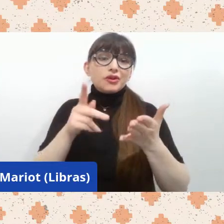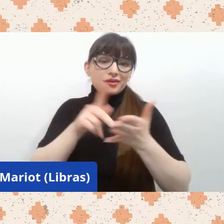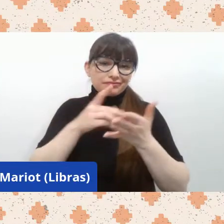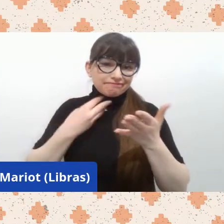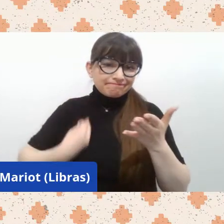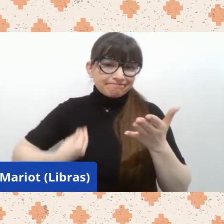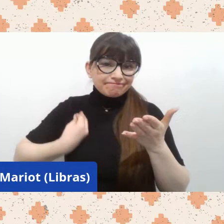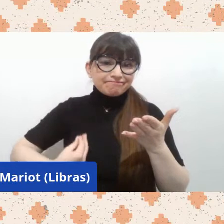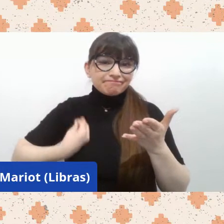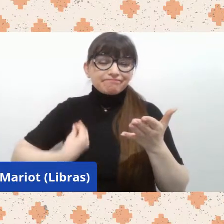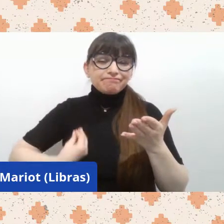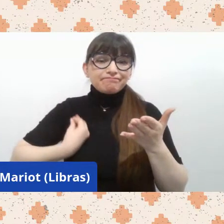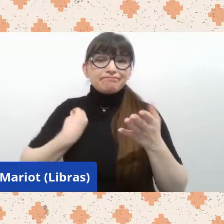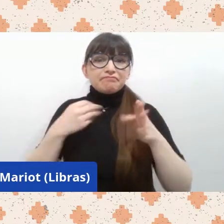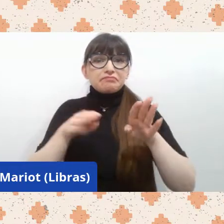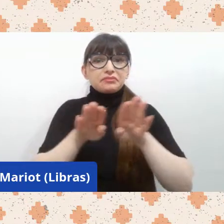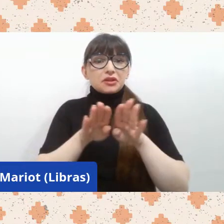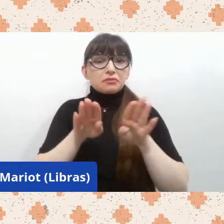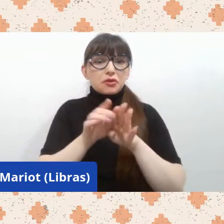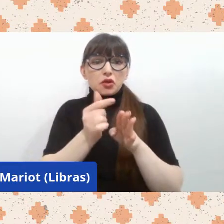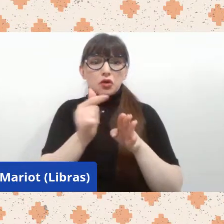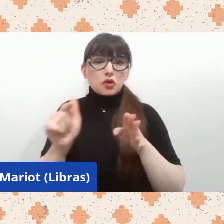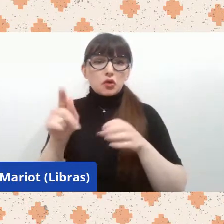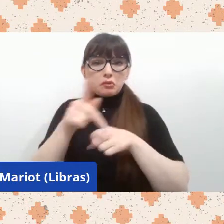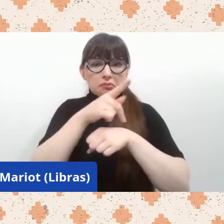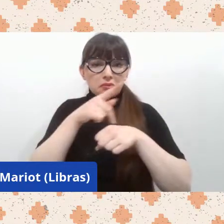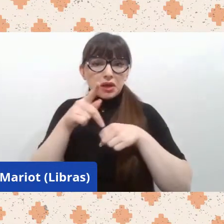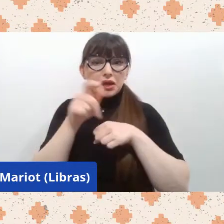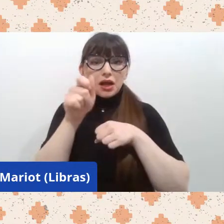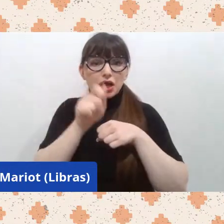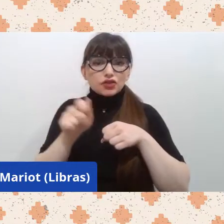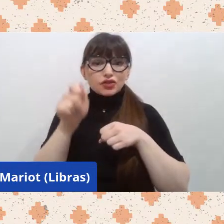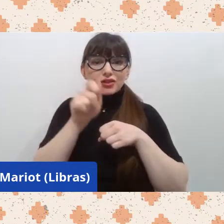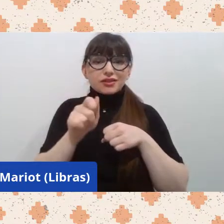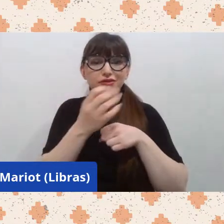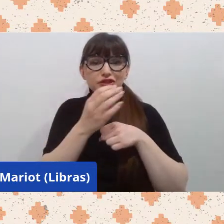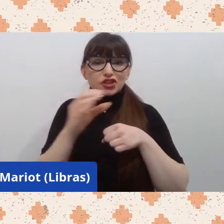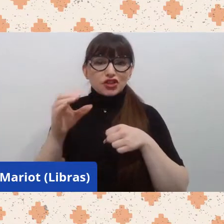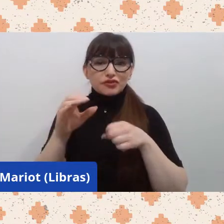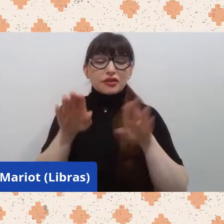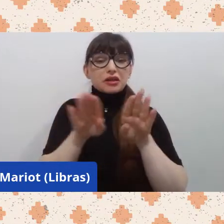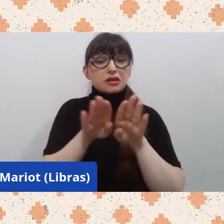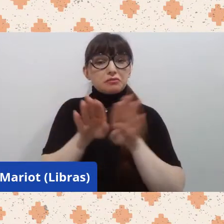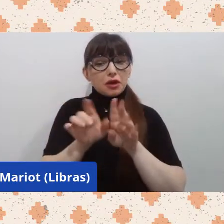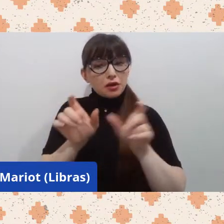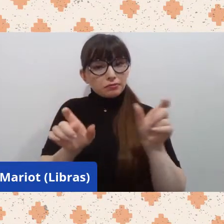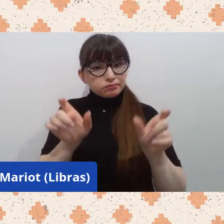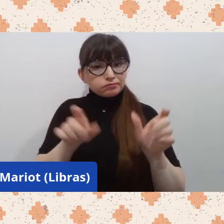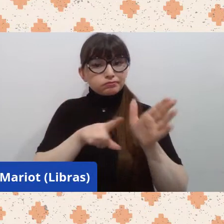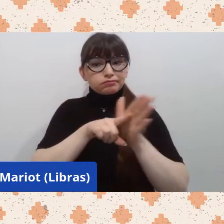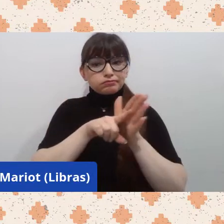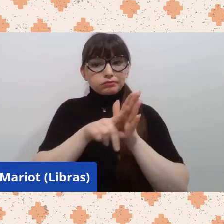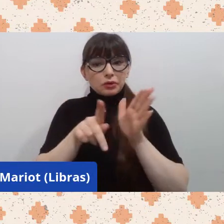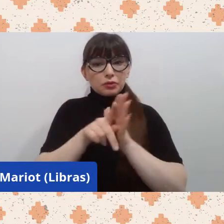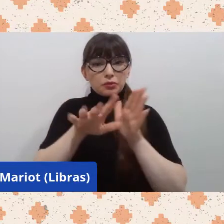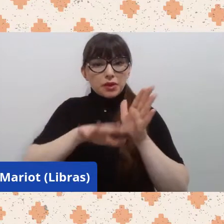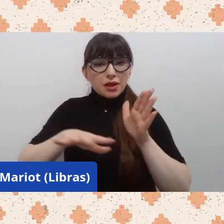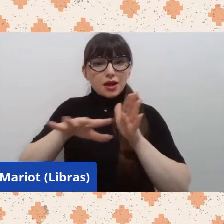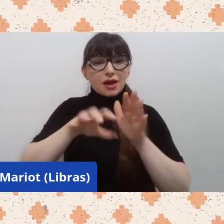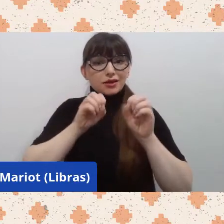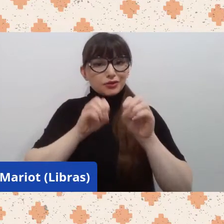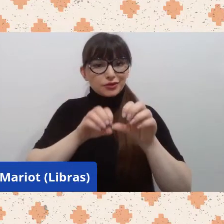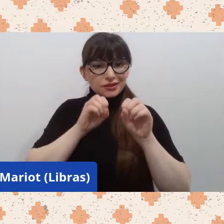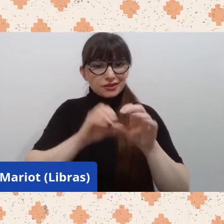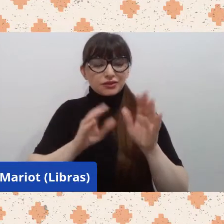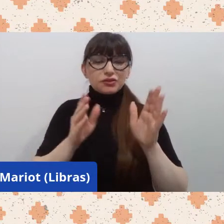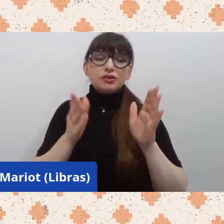como em todos os países as associações científicas, os pesquisadores da área da educação estão lidando